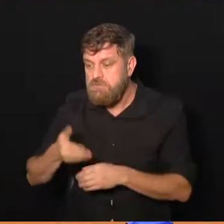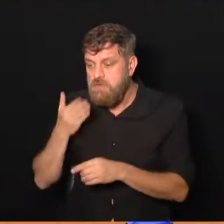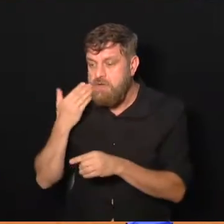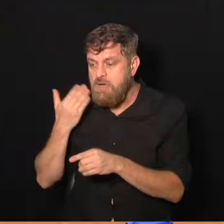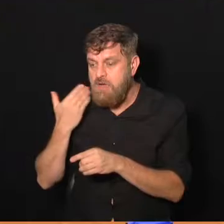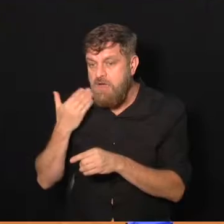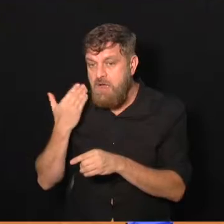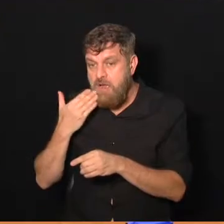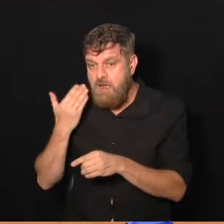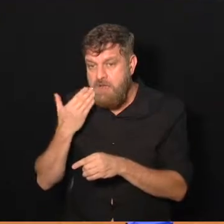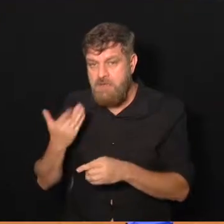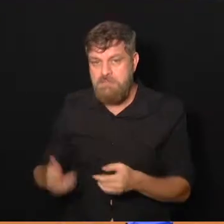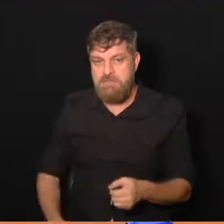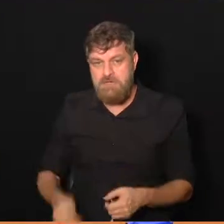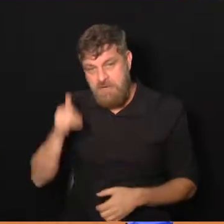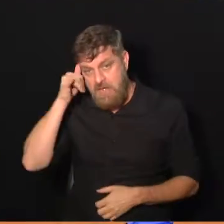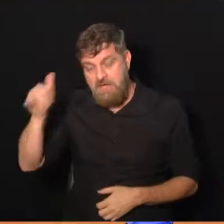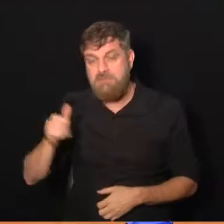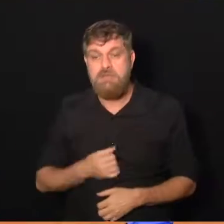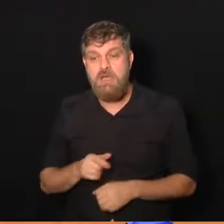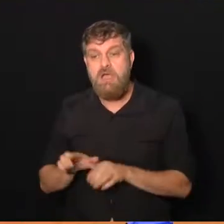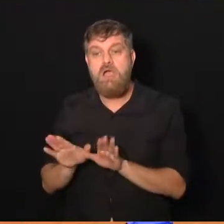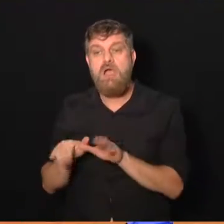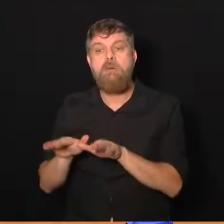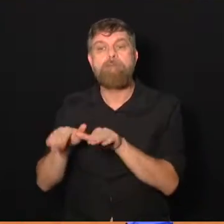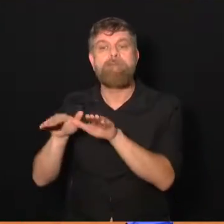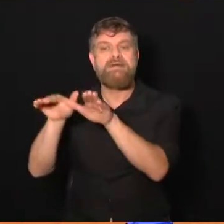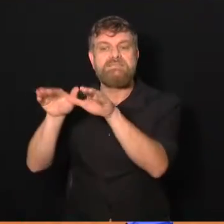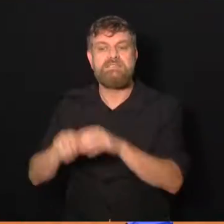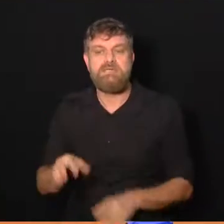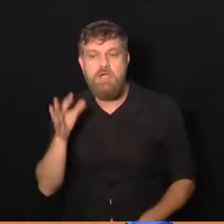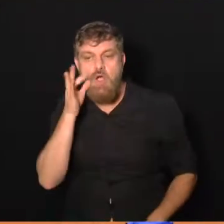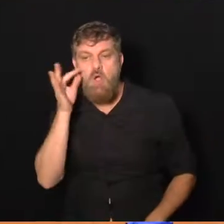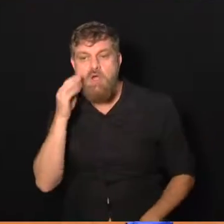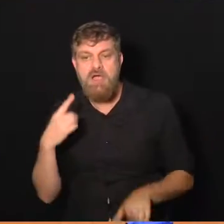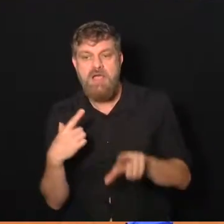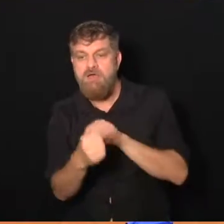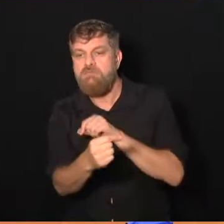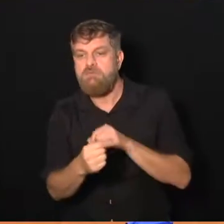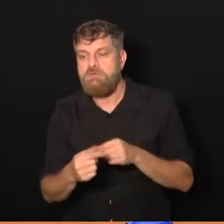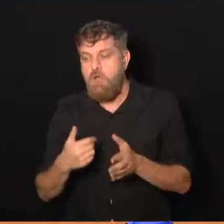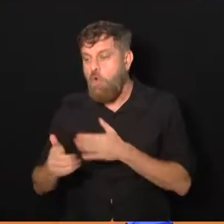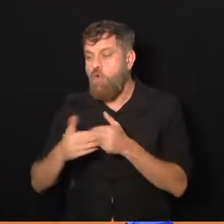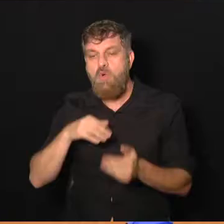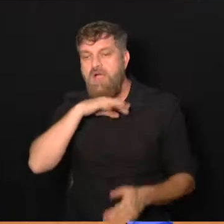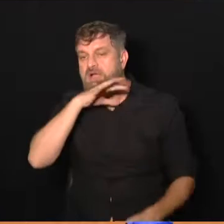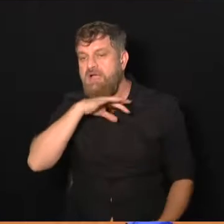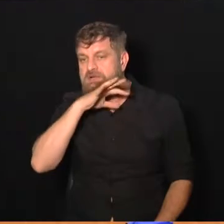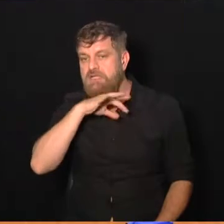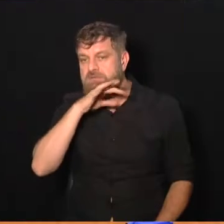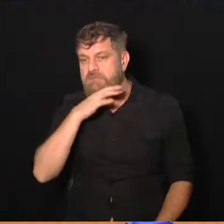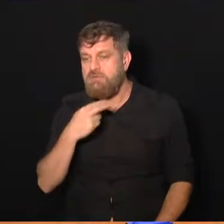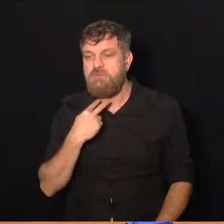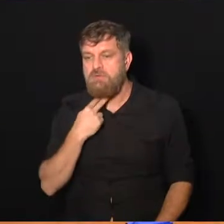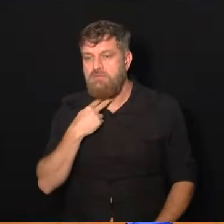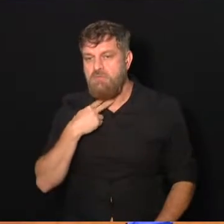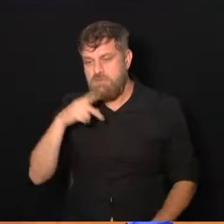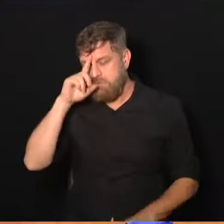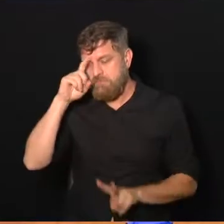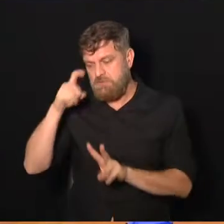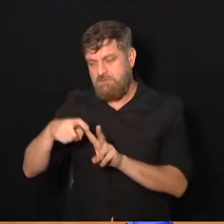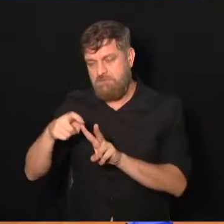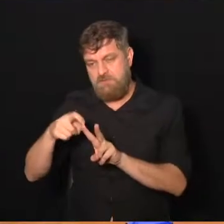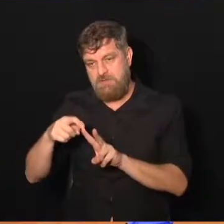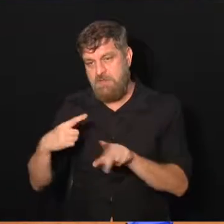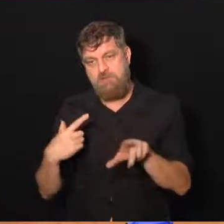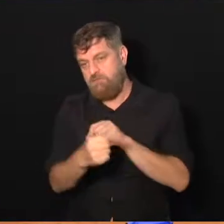para não fugir um passarinho, não fugir um gato, não fugir um gambazinho. Será o que? O animalzinho que a gente levar numa clínica, nós queremos segurança,